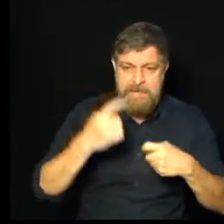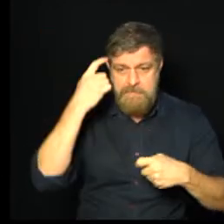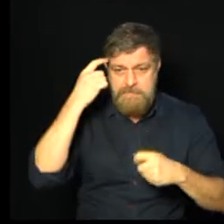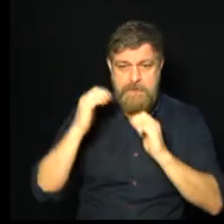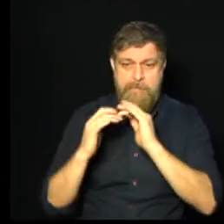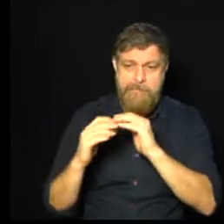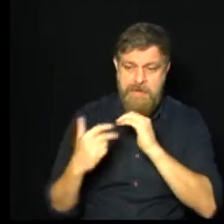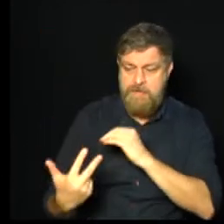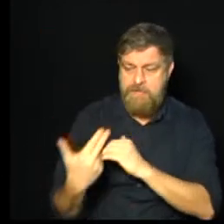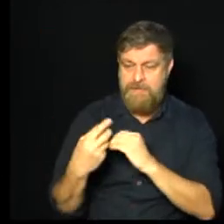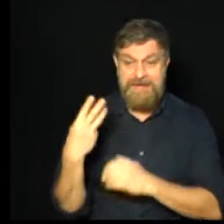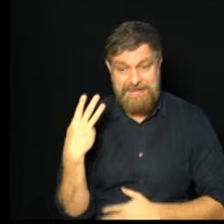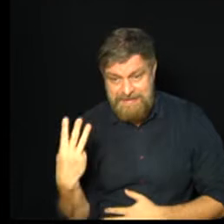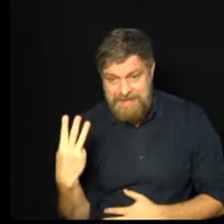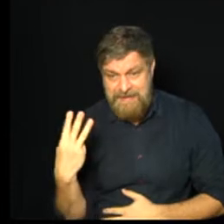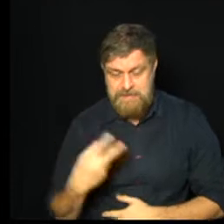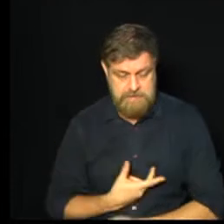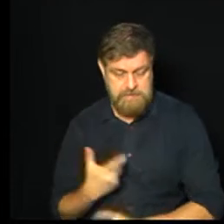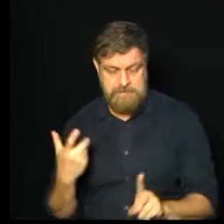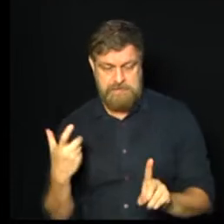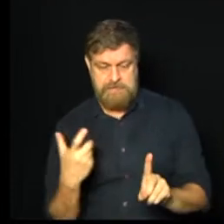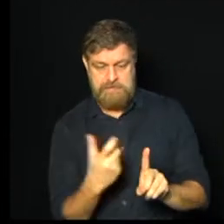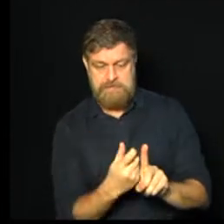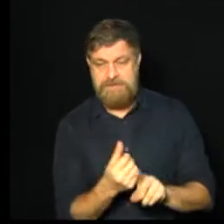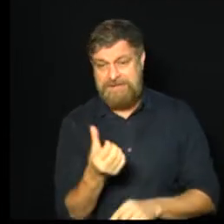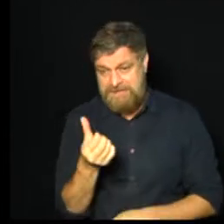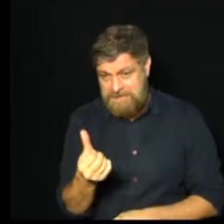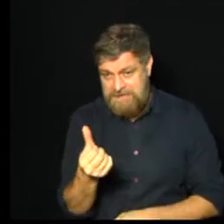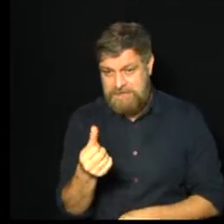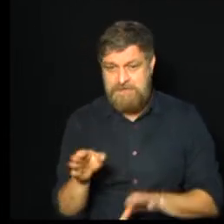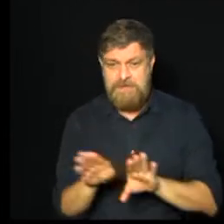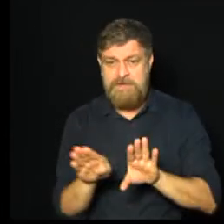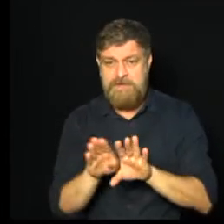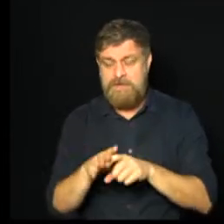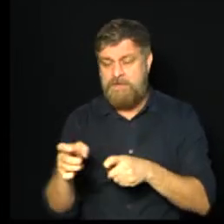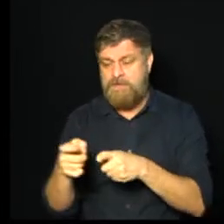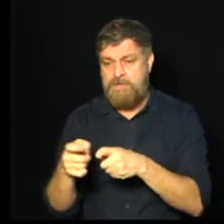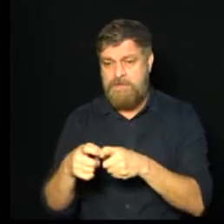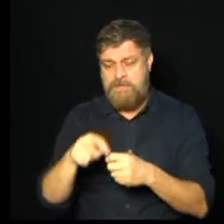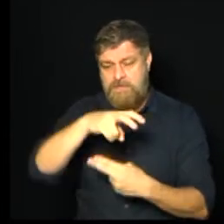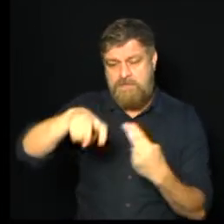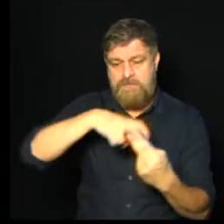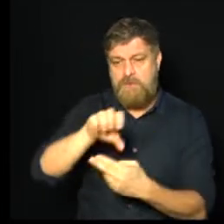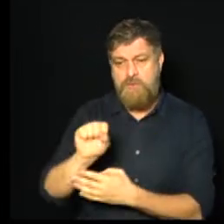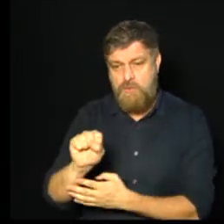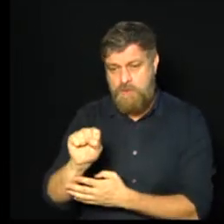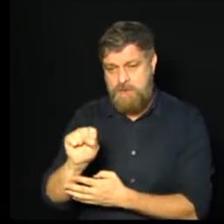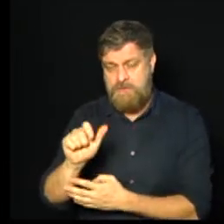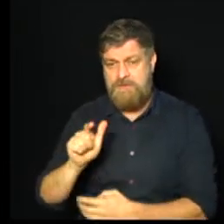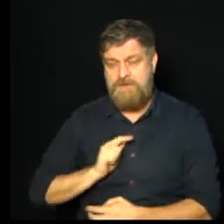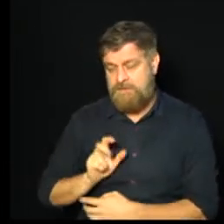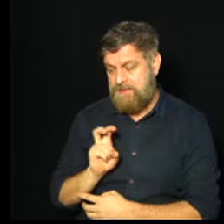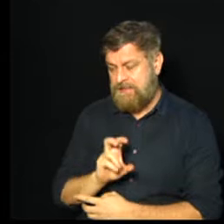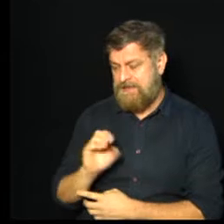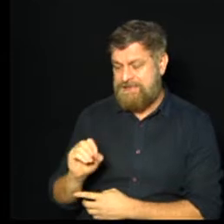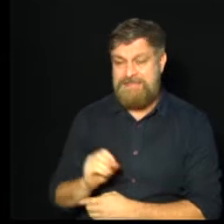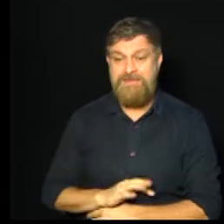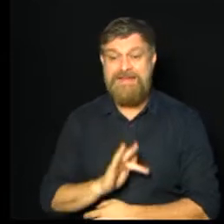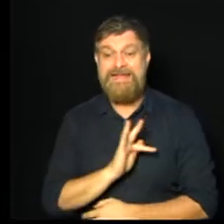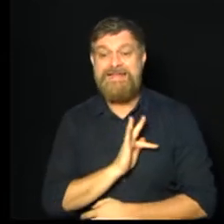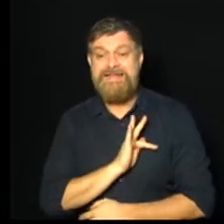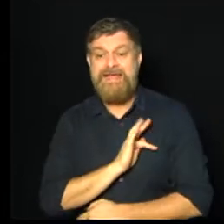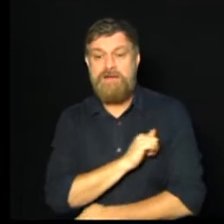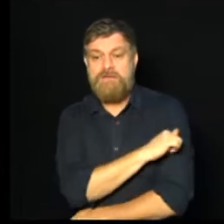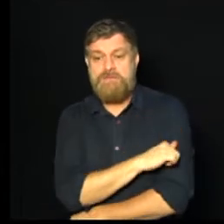3 vagas, anestesistas, 6 vagas, e médicos pro SAMU, 8 vagas, além de 50 para técnico de